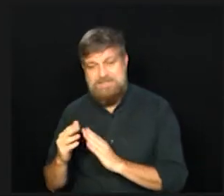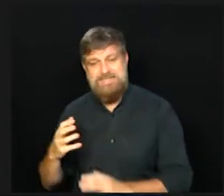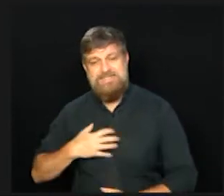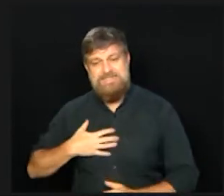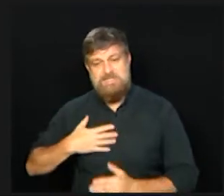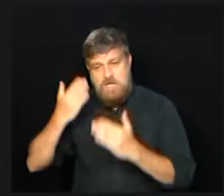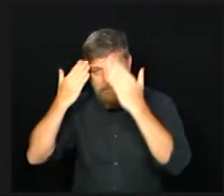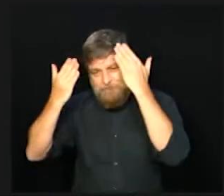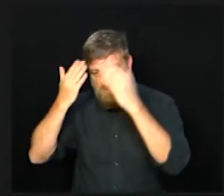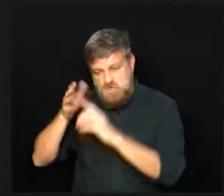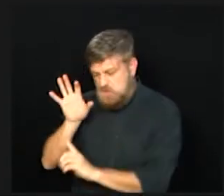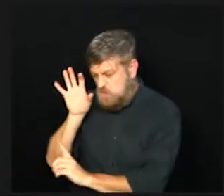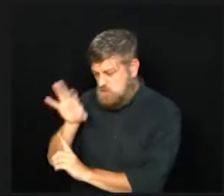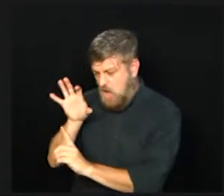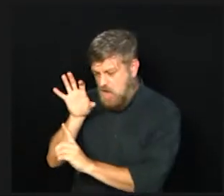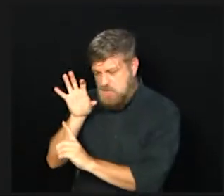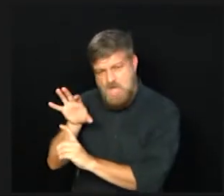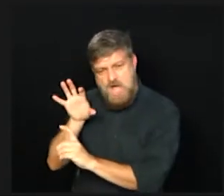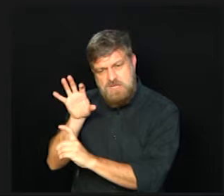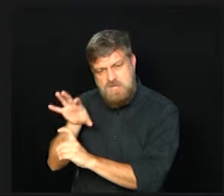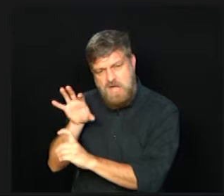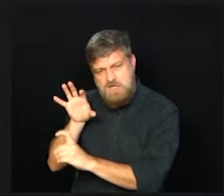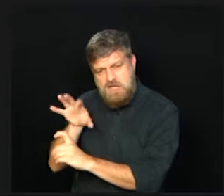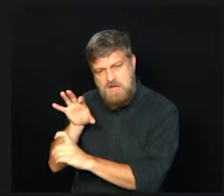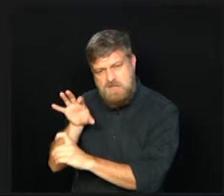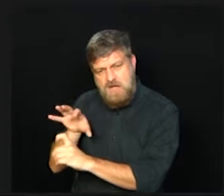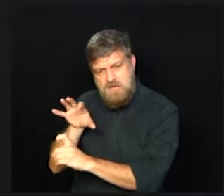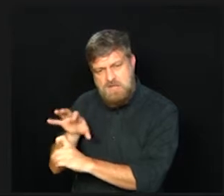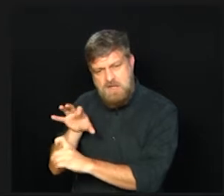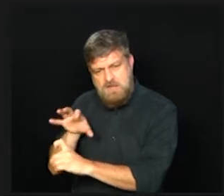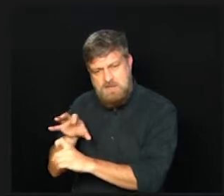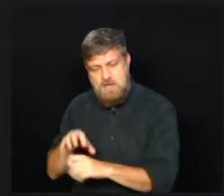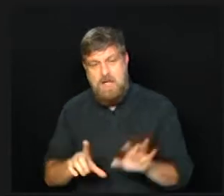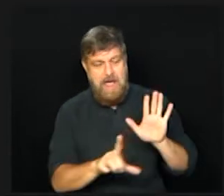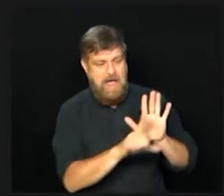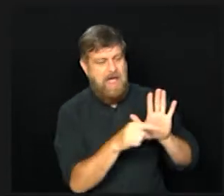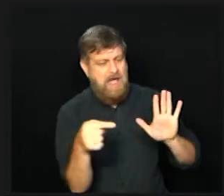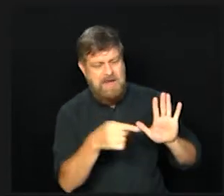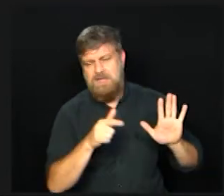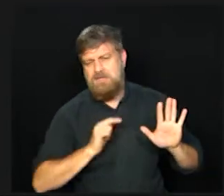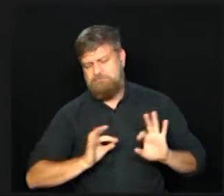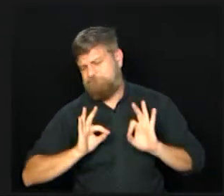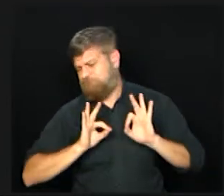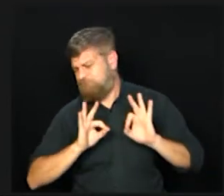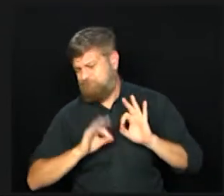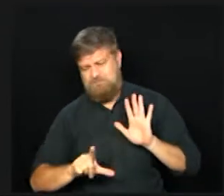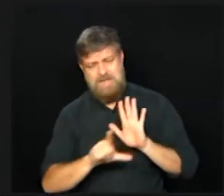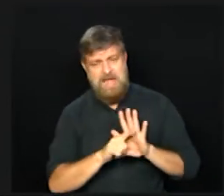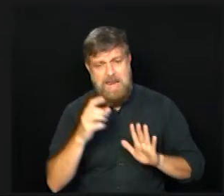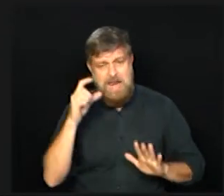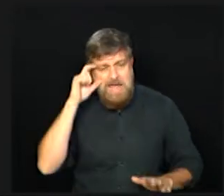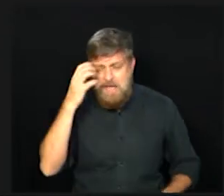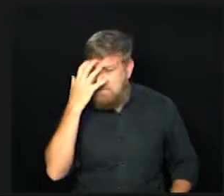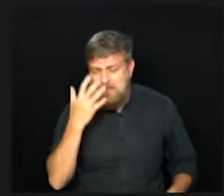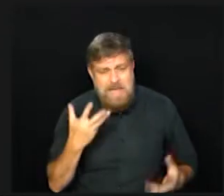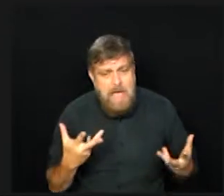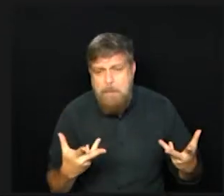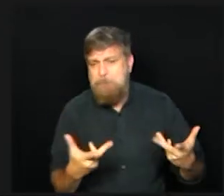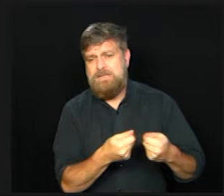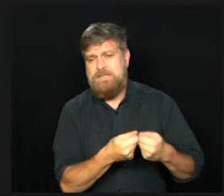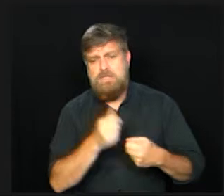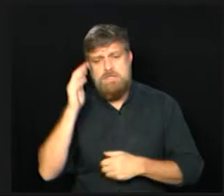dizer, não é uma questão de leis. As leis são feitas, a Lei Maria da Penha, ela é fantástica. A lei, na teoria,